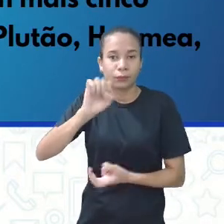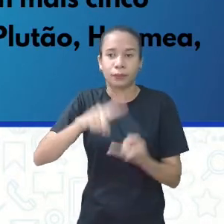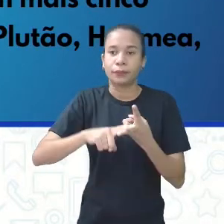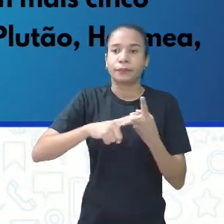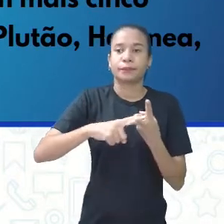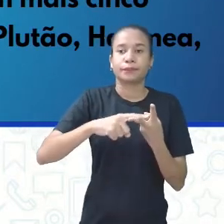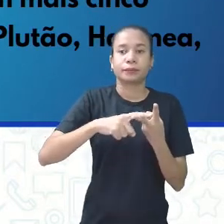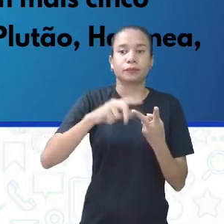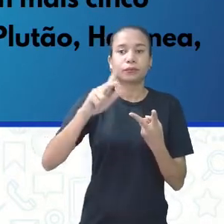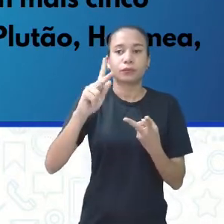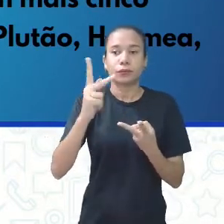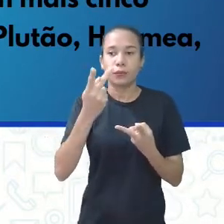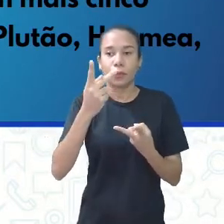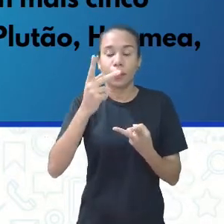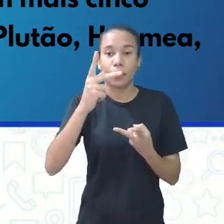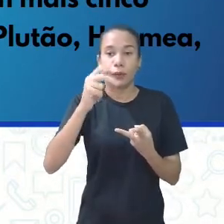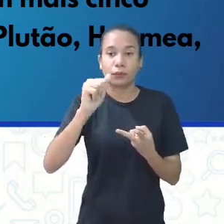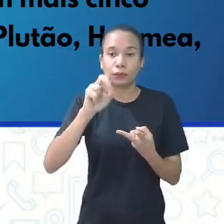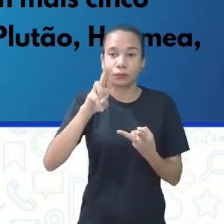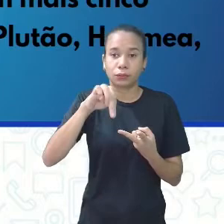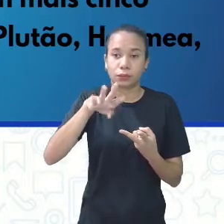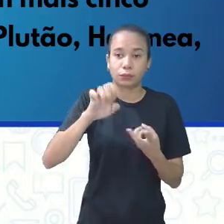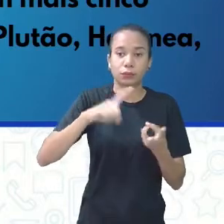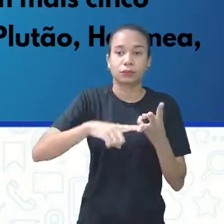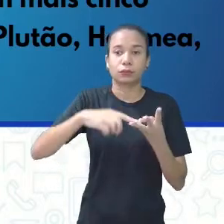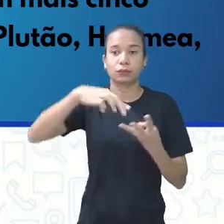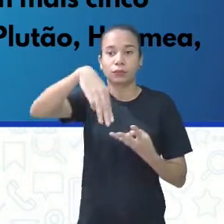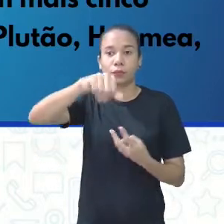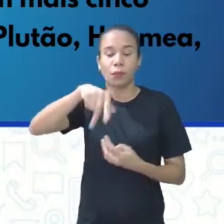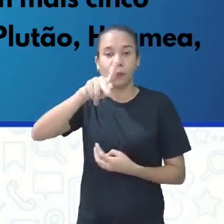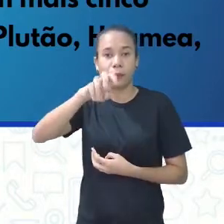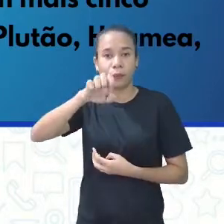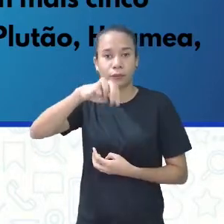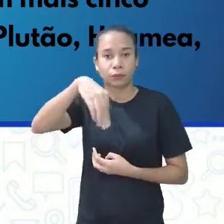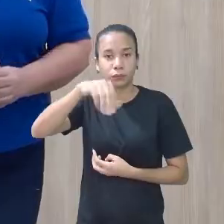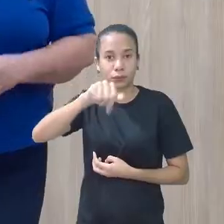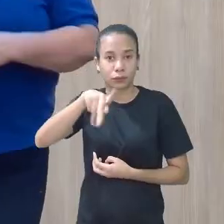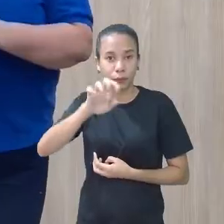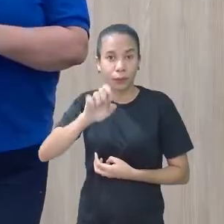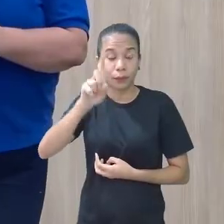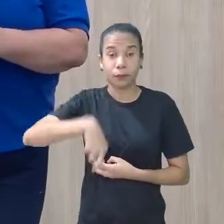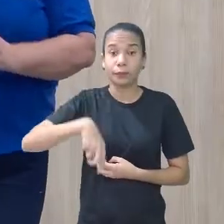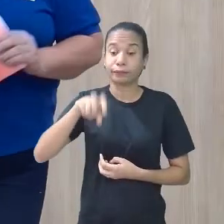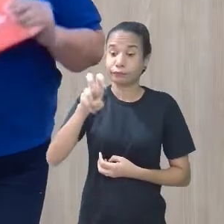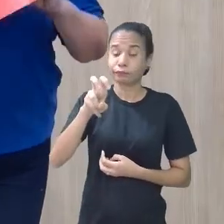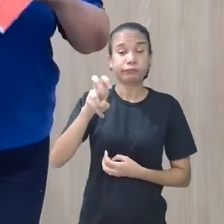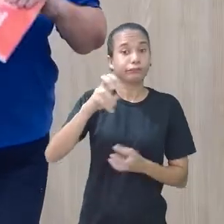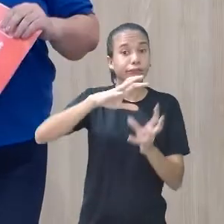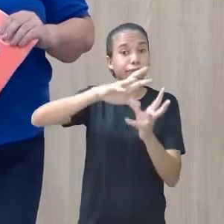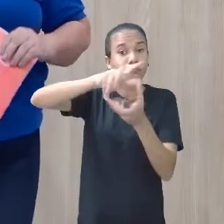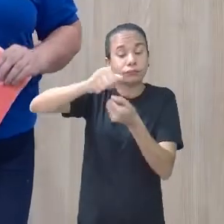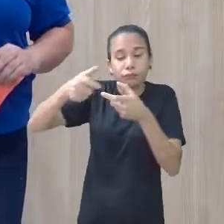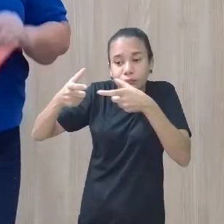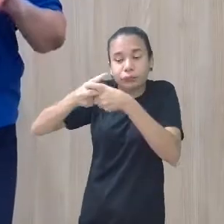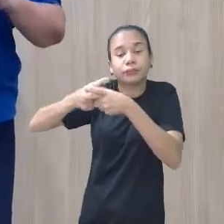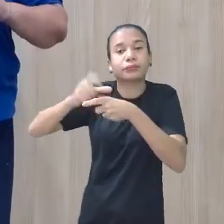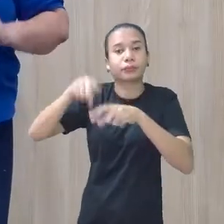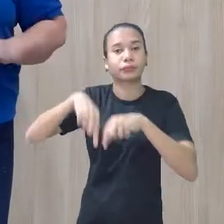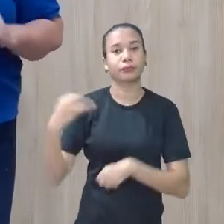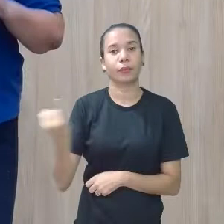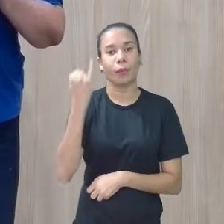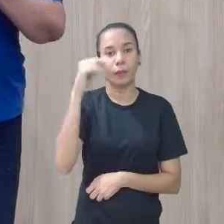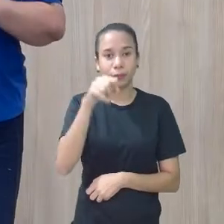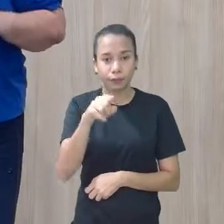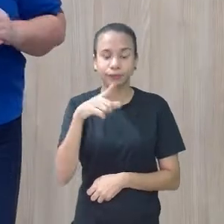temos Ceres, né, temos Makemake, então, e outros mais, são 5 aí. Então, é muito importante que